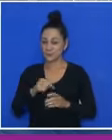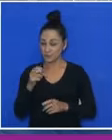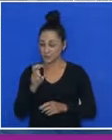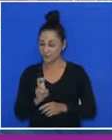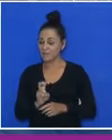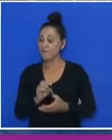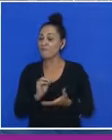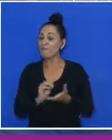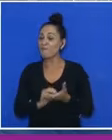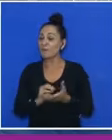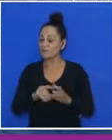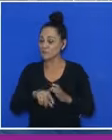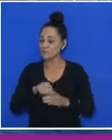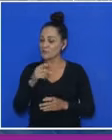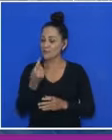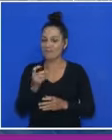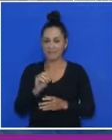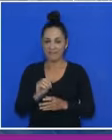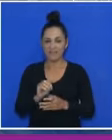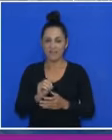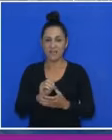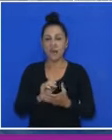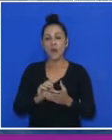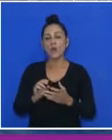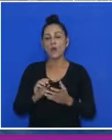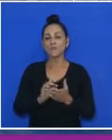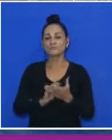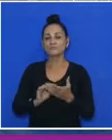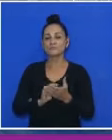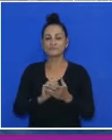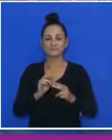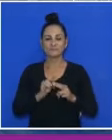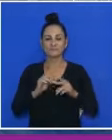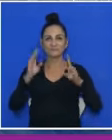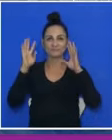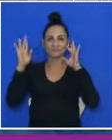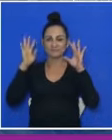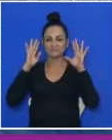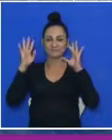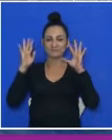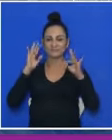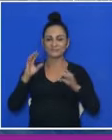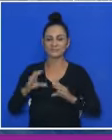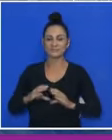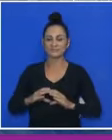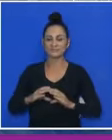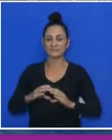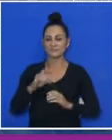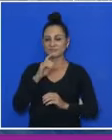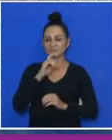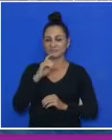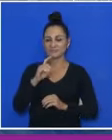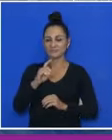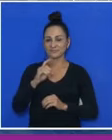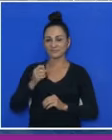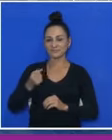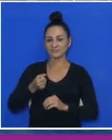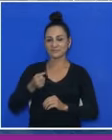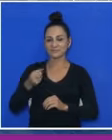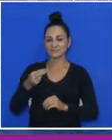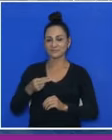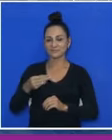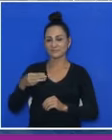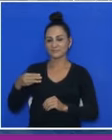5 números, faltam 10. Loterias Caixa, já pensou? Bola verde, número 23.